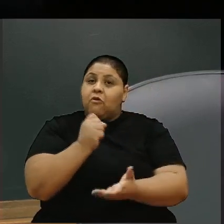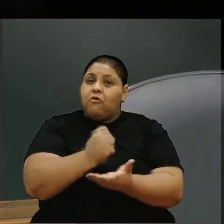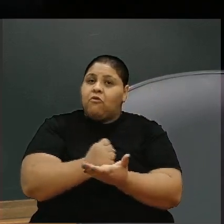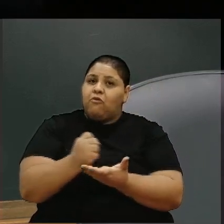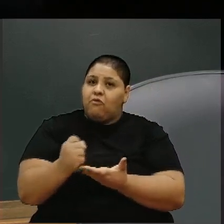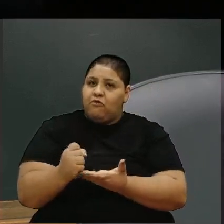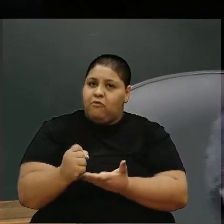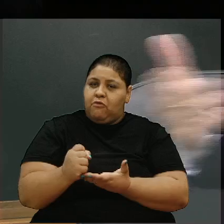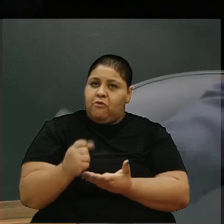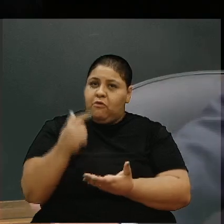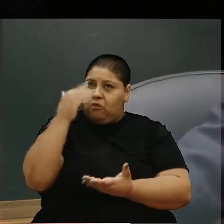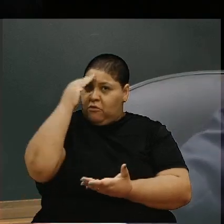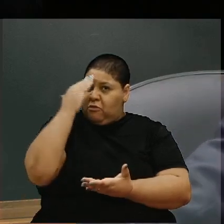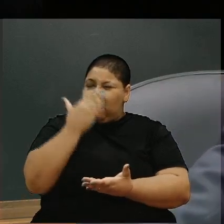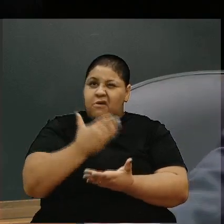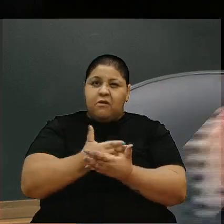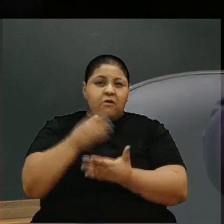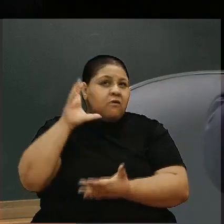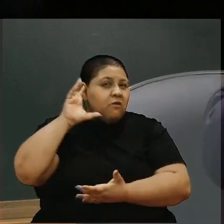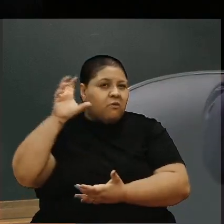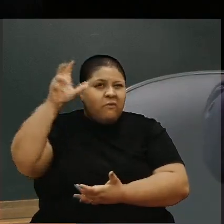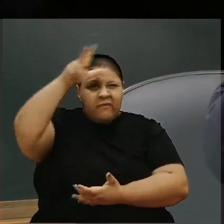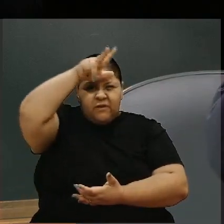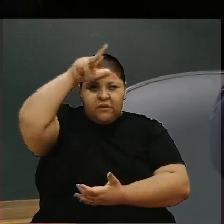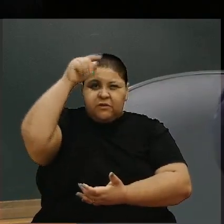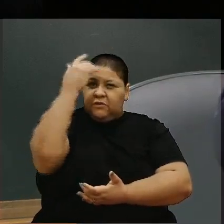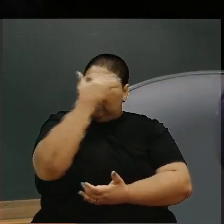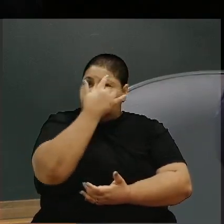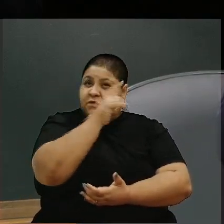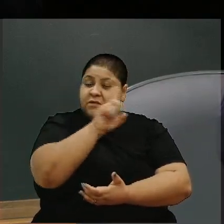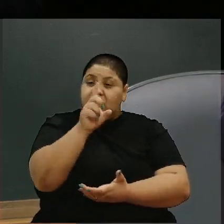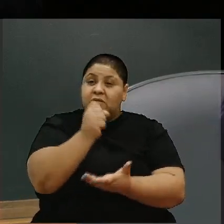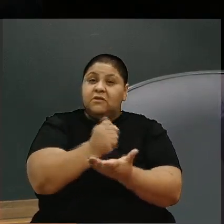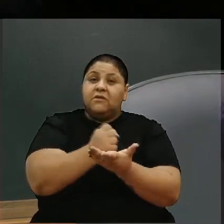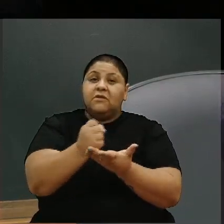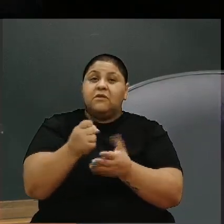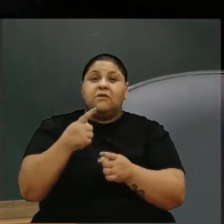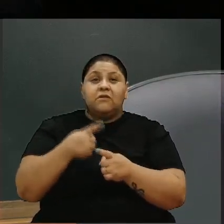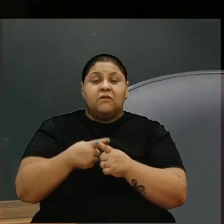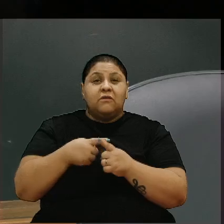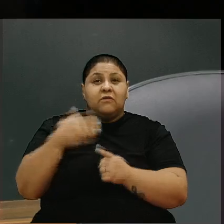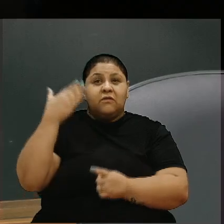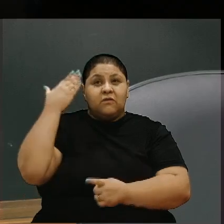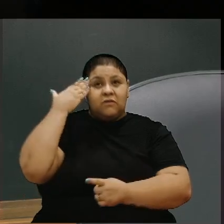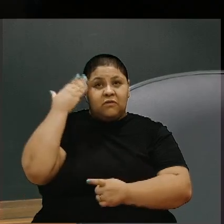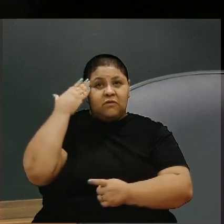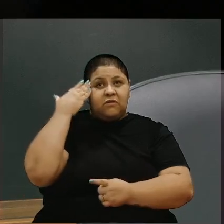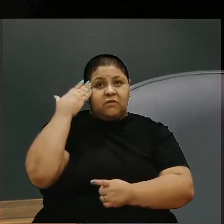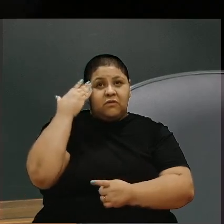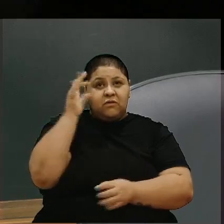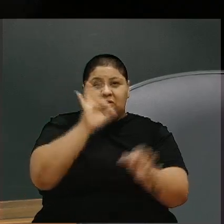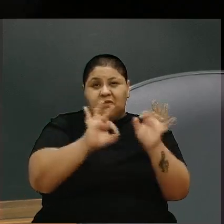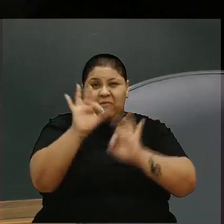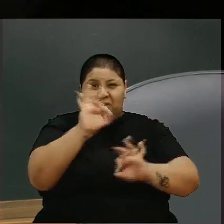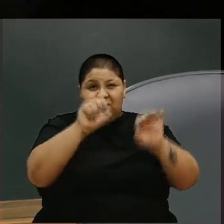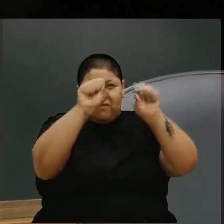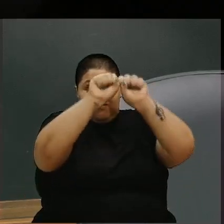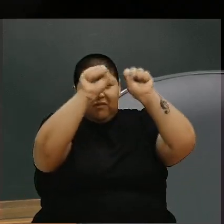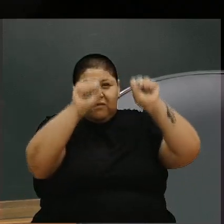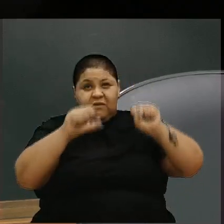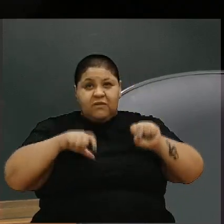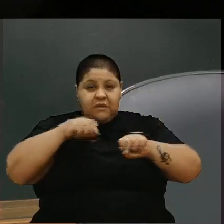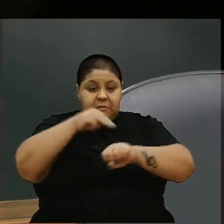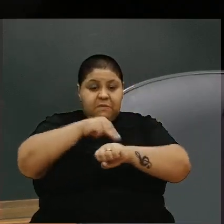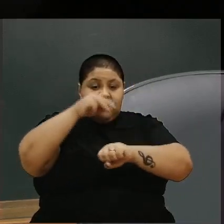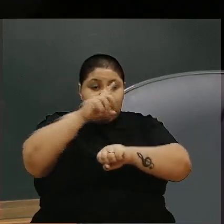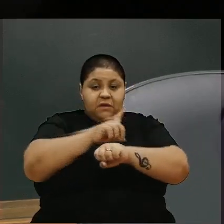eu presumo, engenheiros e arquitetos. Eu ouvi do prefeito Adiló que não foram contratados porque não sabem gerir, muitas vezes, o sistema. A pessoa tem mestrado, tem